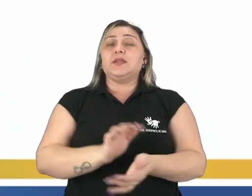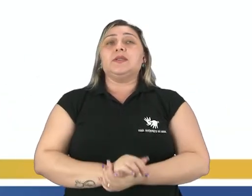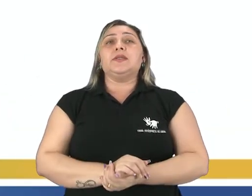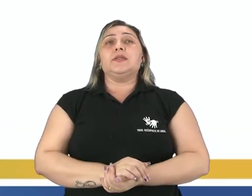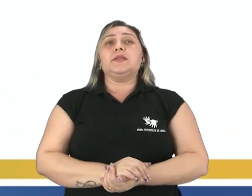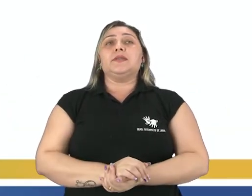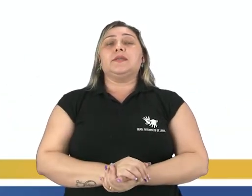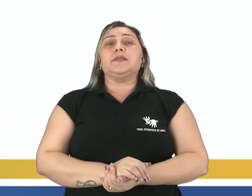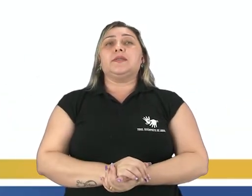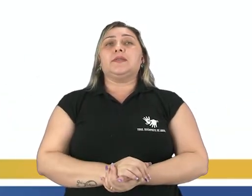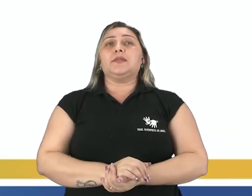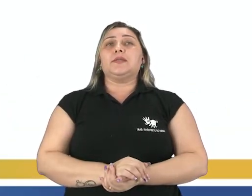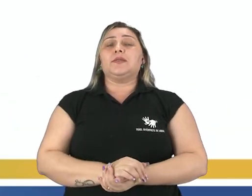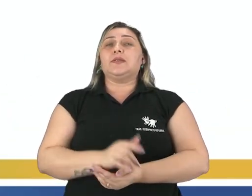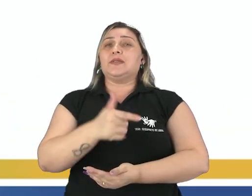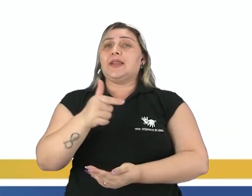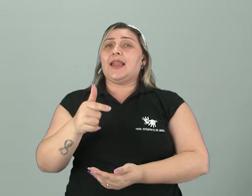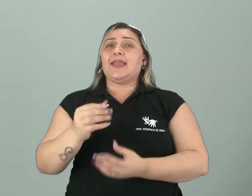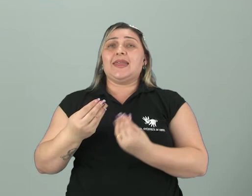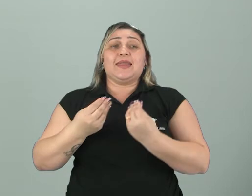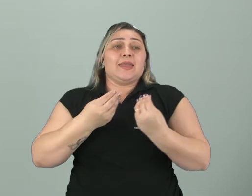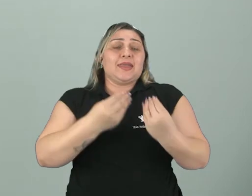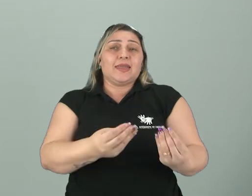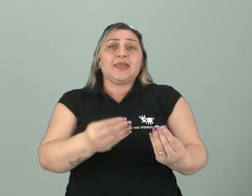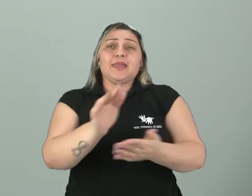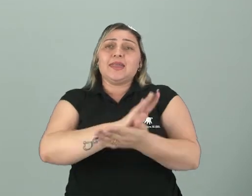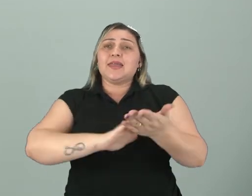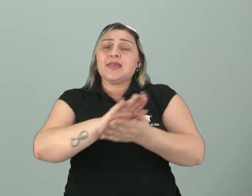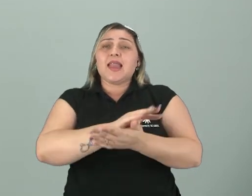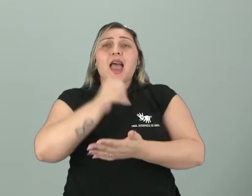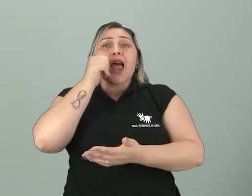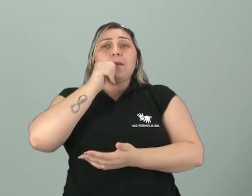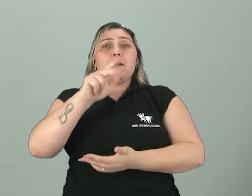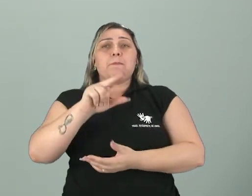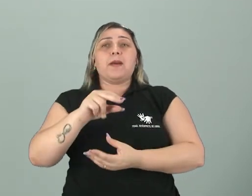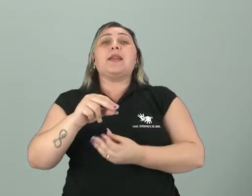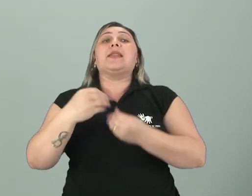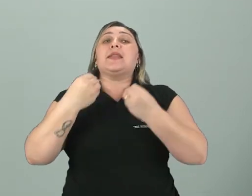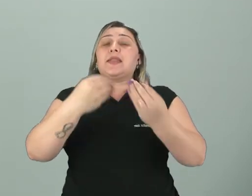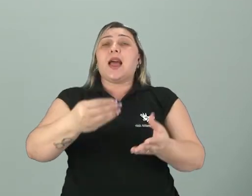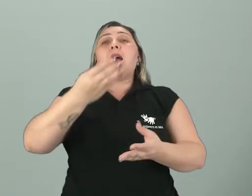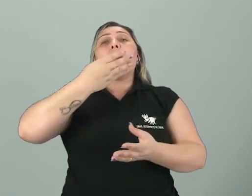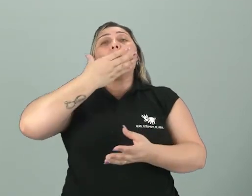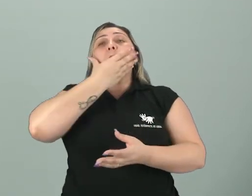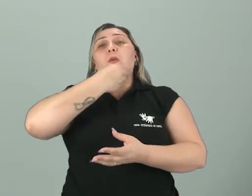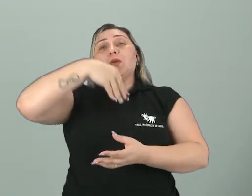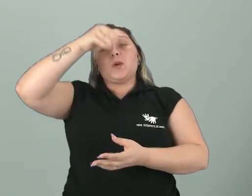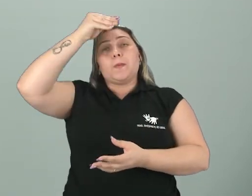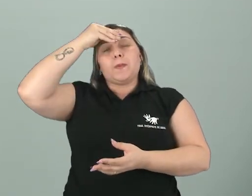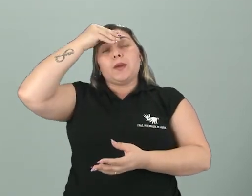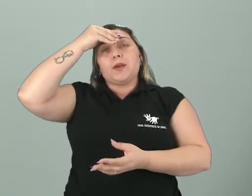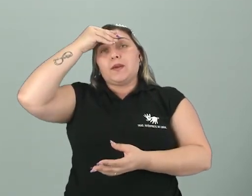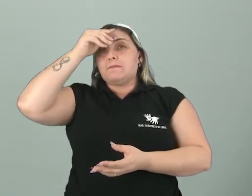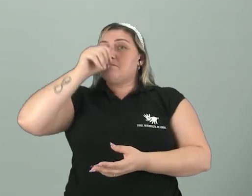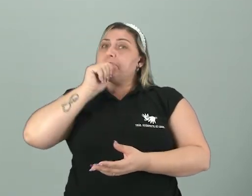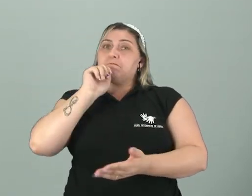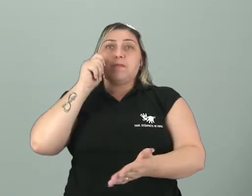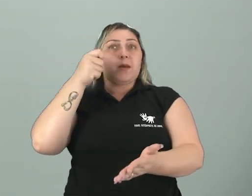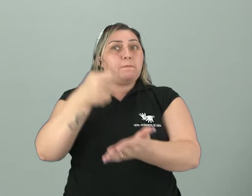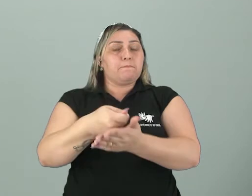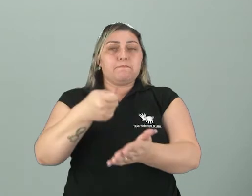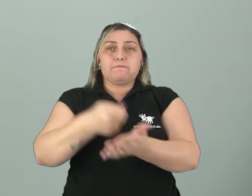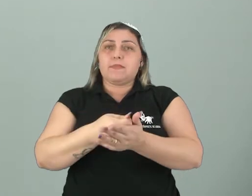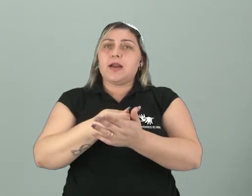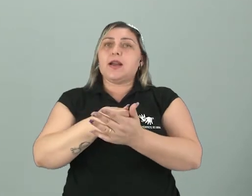esse enunciador não vai deixar nada para a irmã, ele vai deixar para o sobrinho, né? E ainda não vai pagar a conta do padeiro e nada vai dar